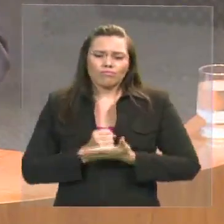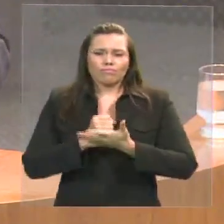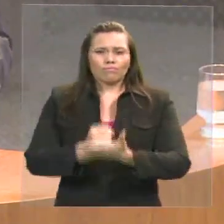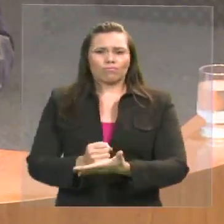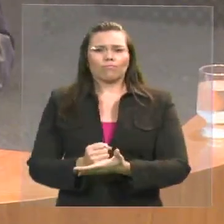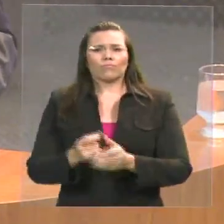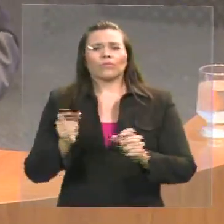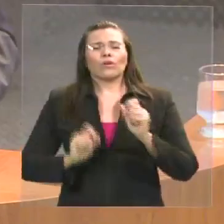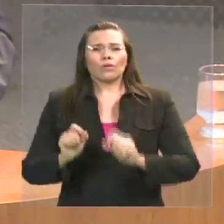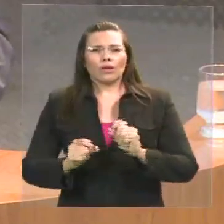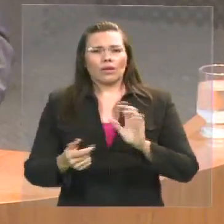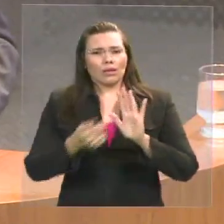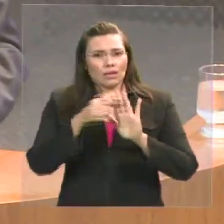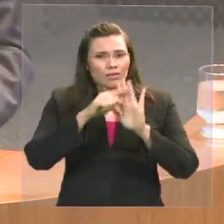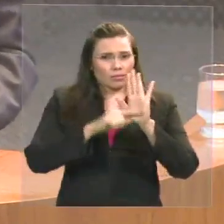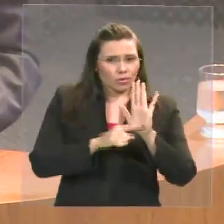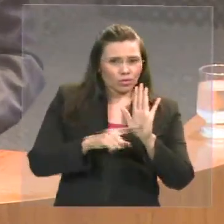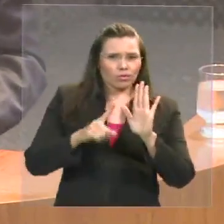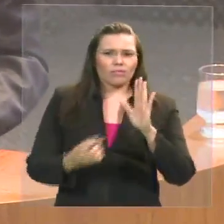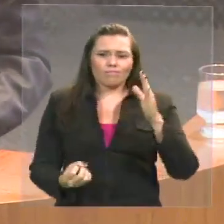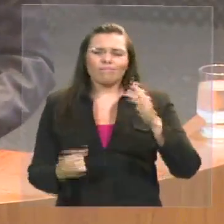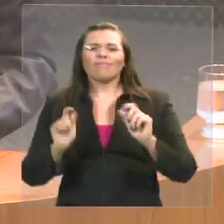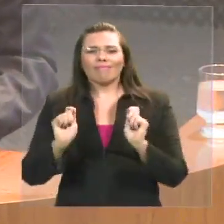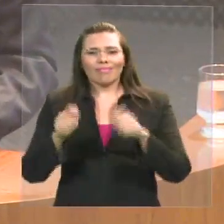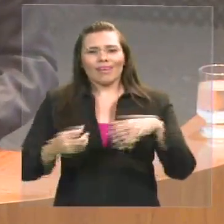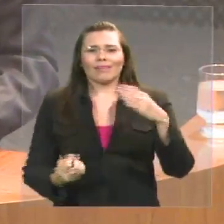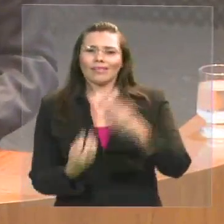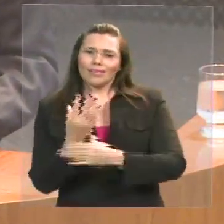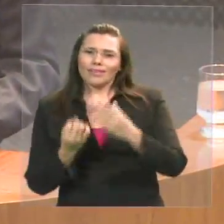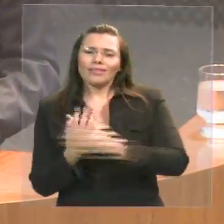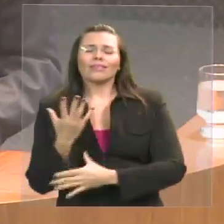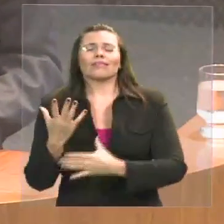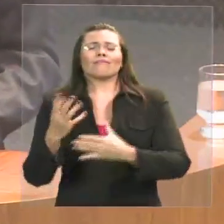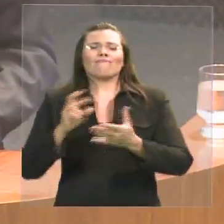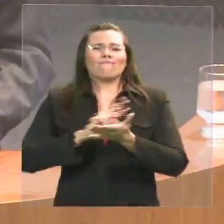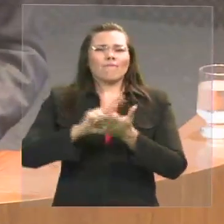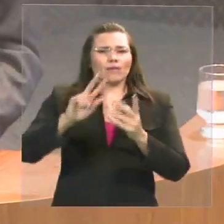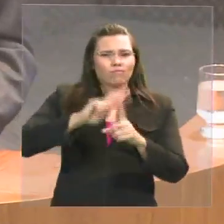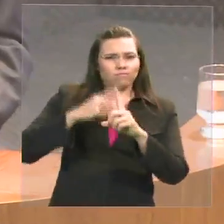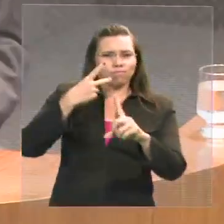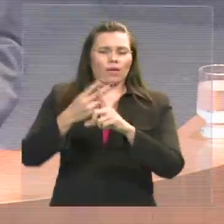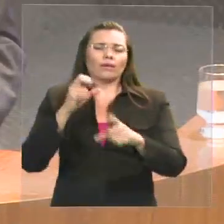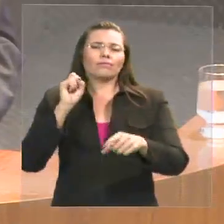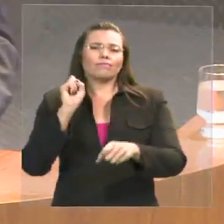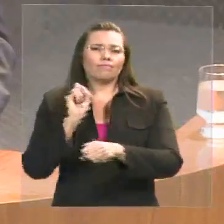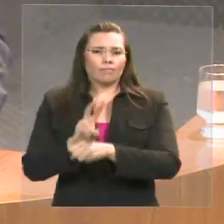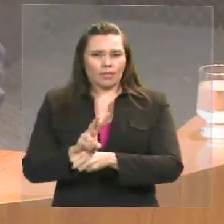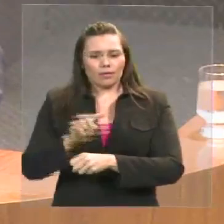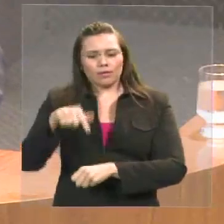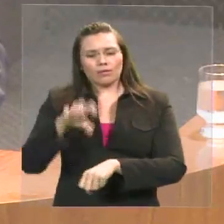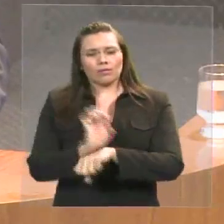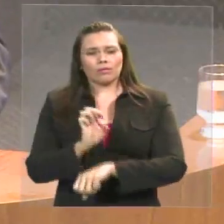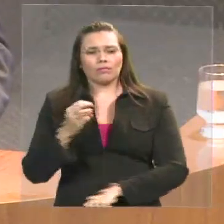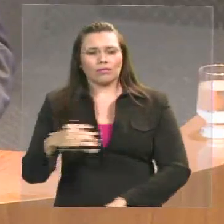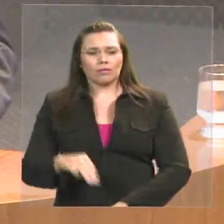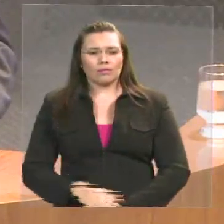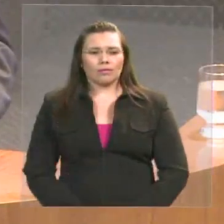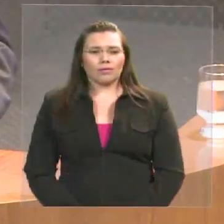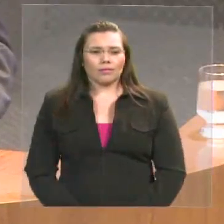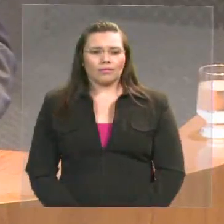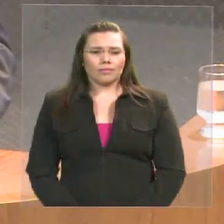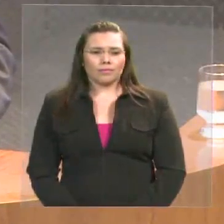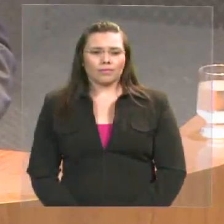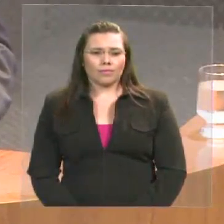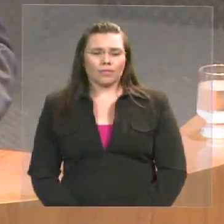estado do Maranhão. Além do que, nós também destacamos, e foi anunciado na ocasião,